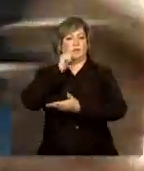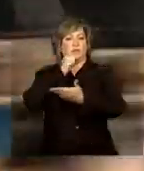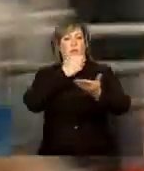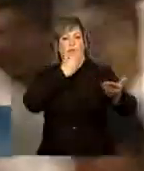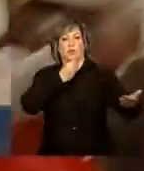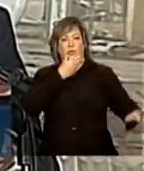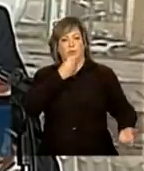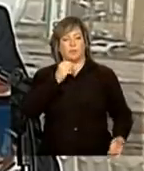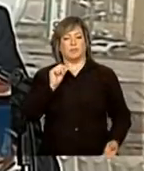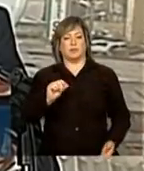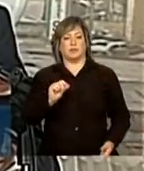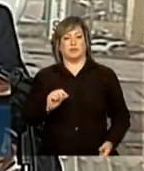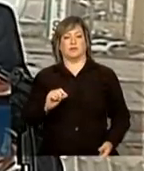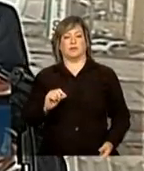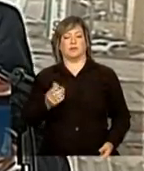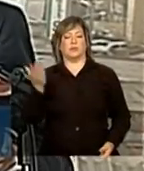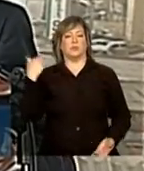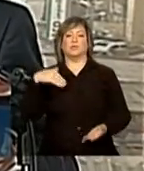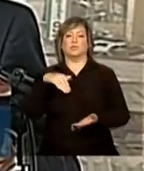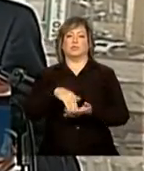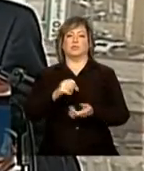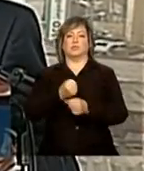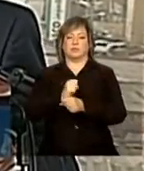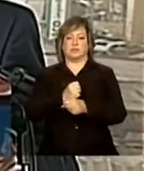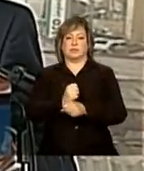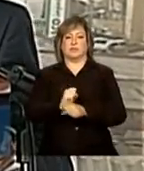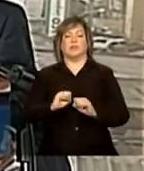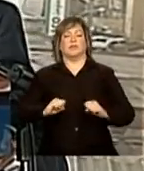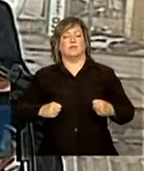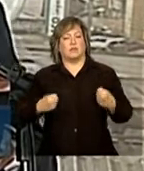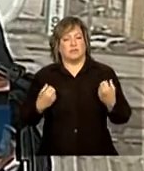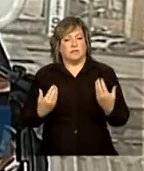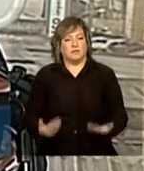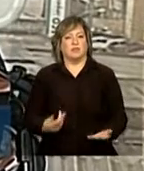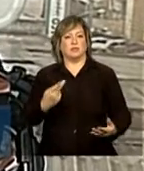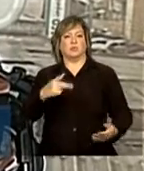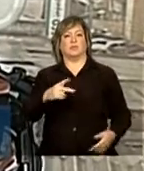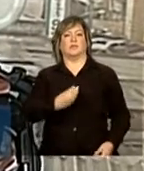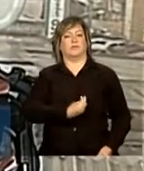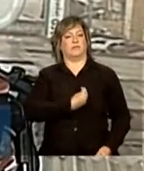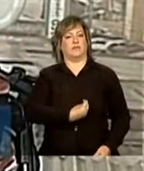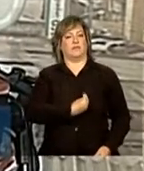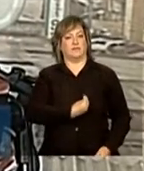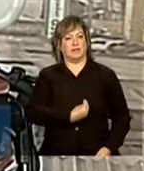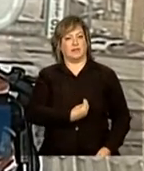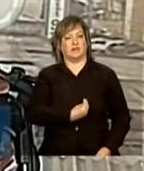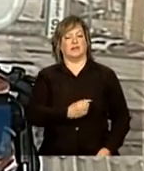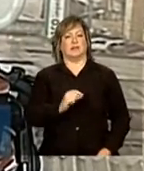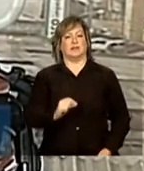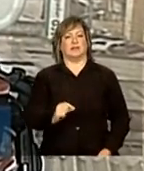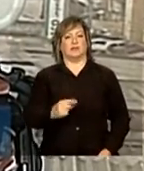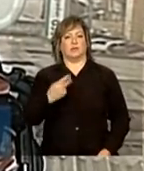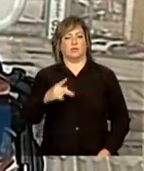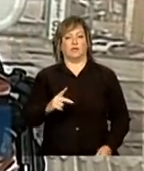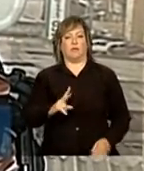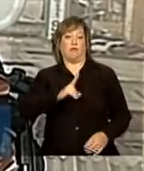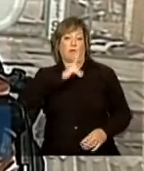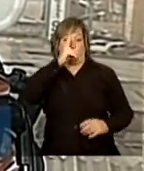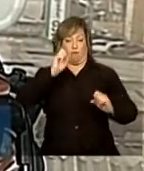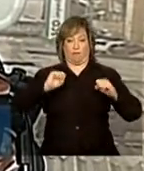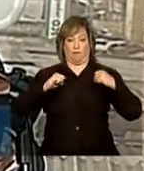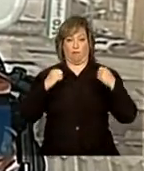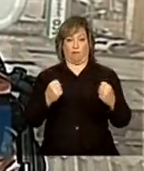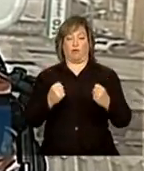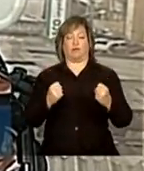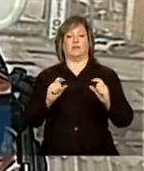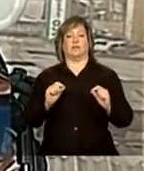trabalhadoras que, nos últimos anos, dedicaram as suas vidas, dedicaram as suas energias